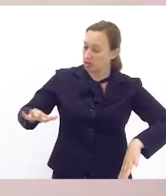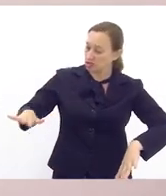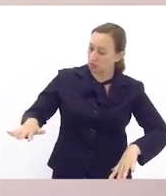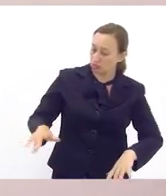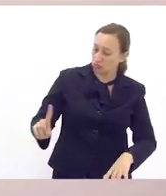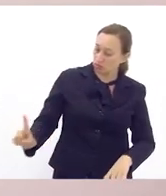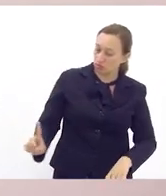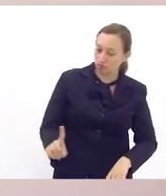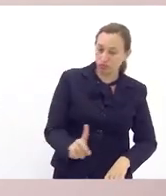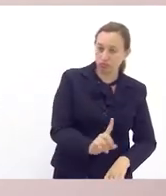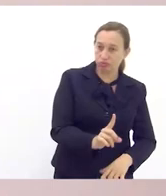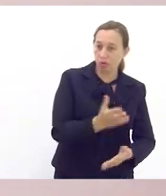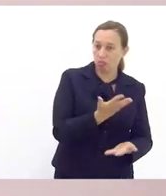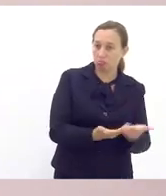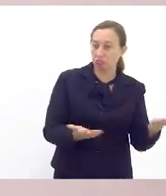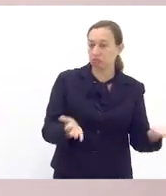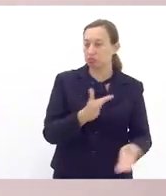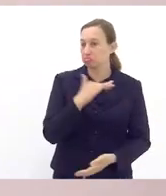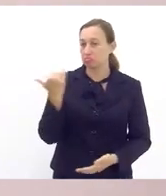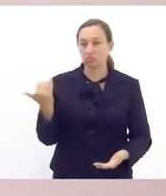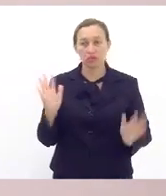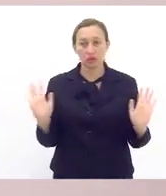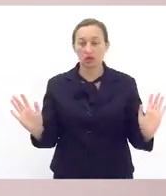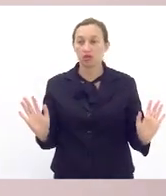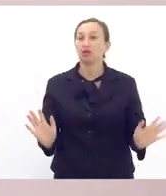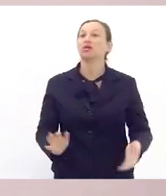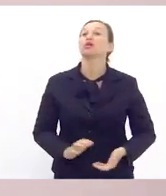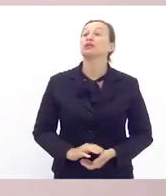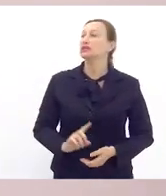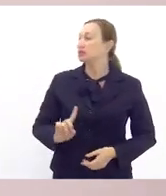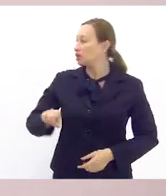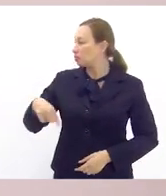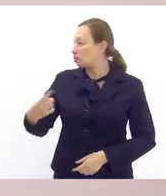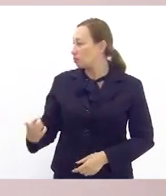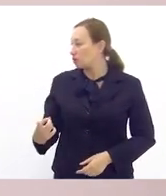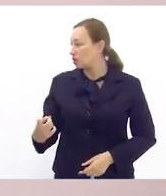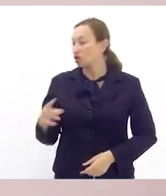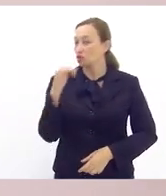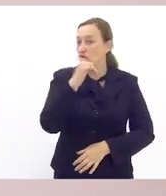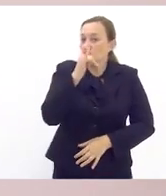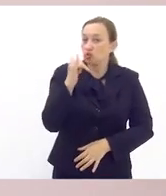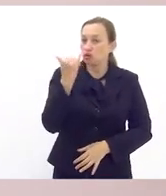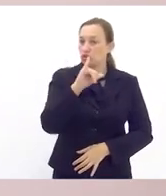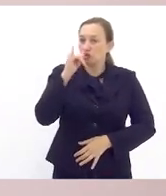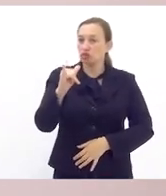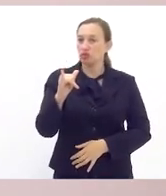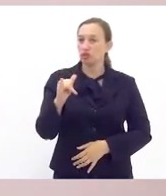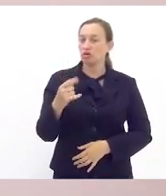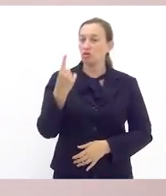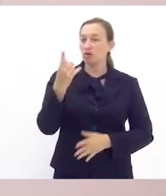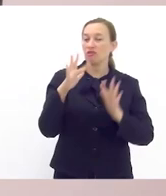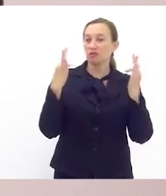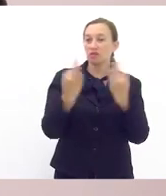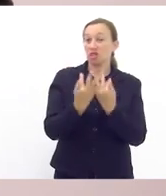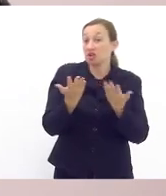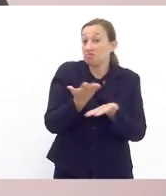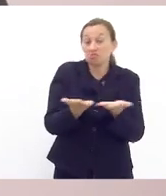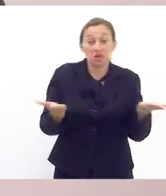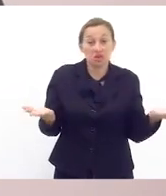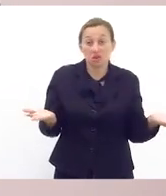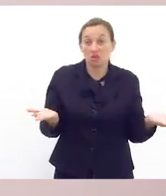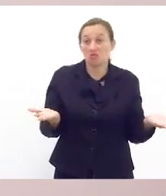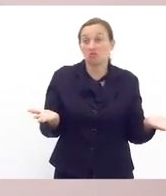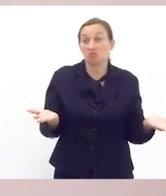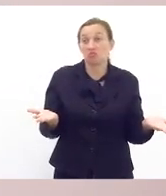alguns meses depois a rede partiu caiam em cima de um carro tirou a vida de uma família que